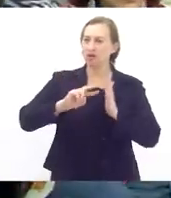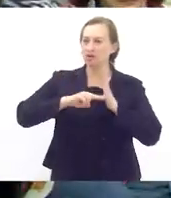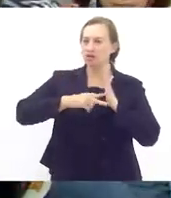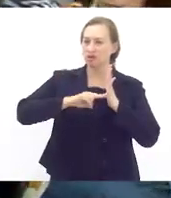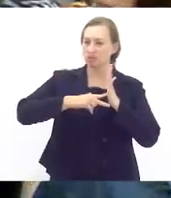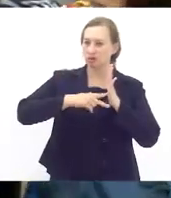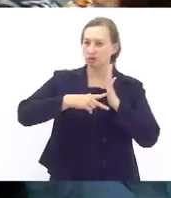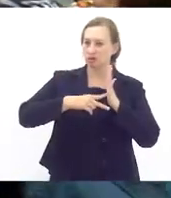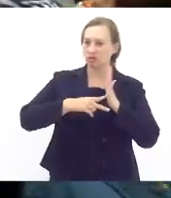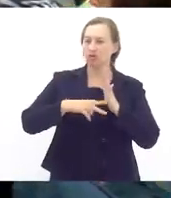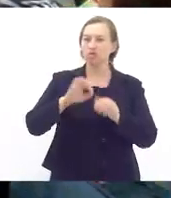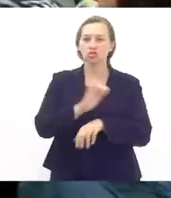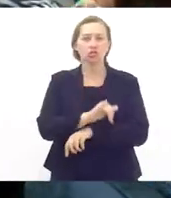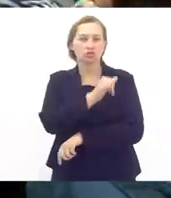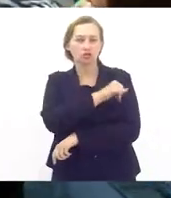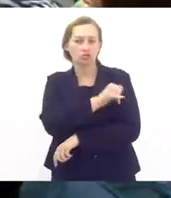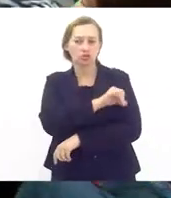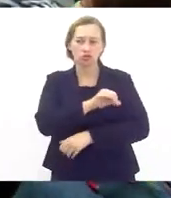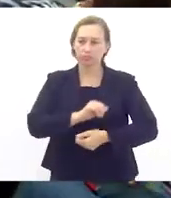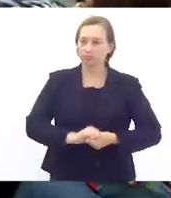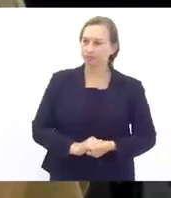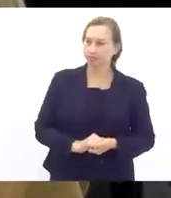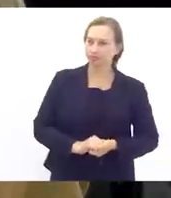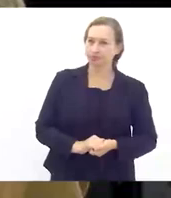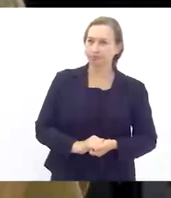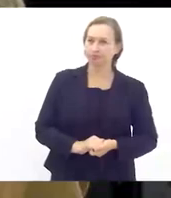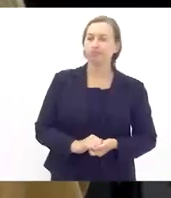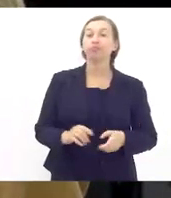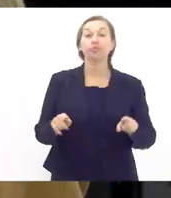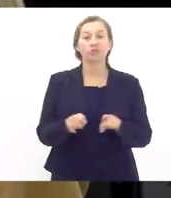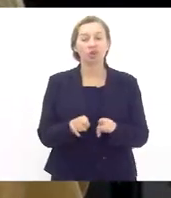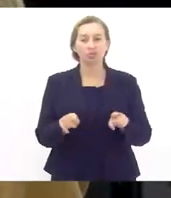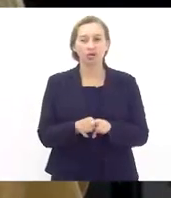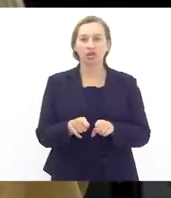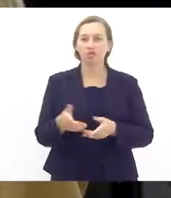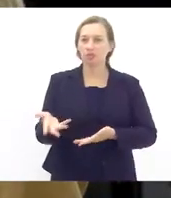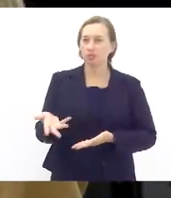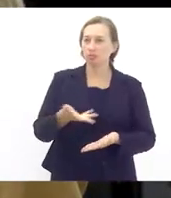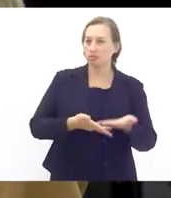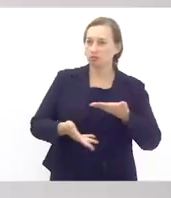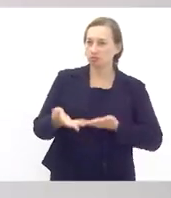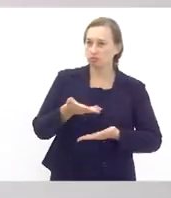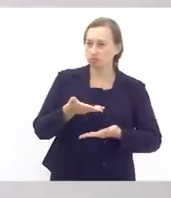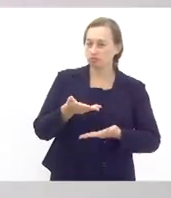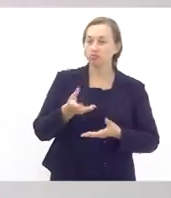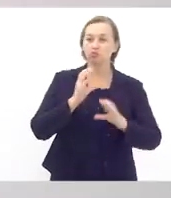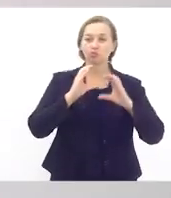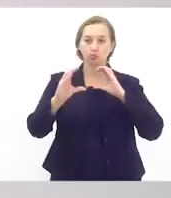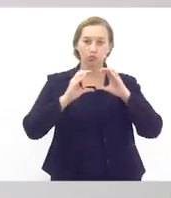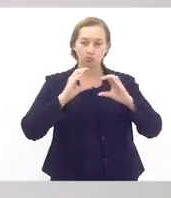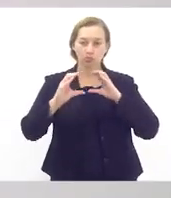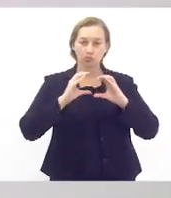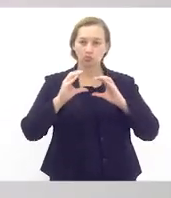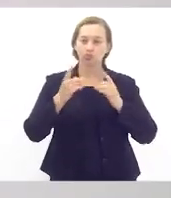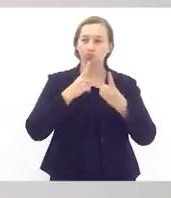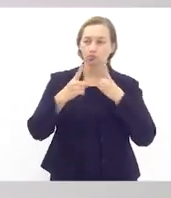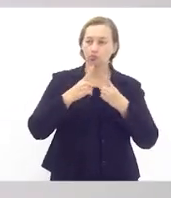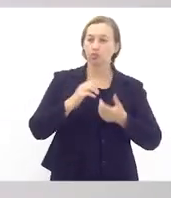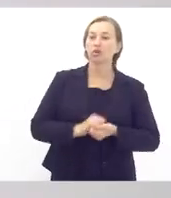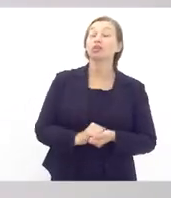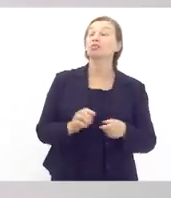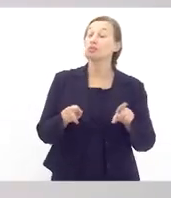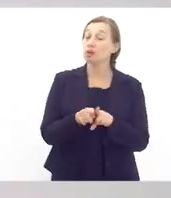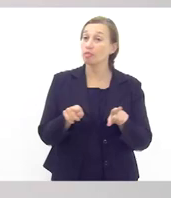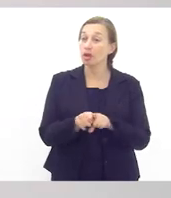dos exibidores no estado do Rio de Janeiro que tem com a gente também uma um forte canal de diálogo e para